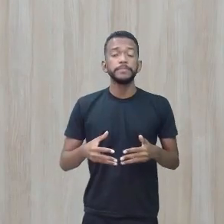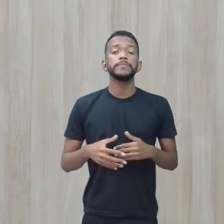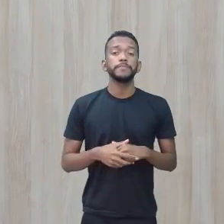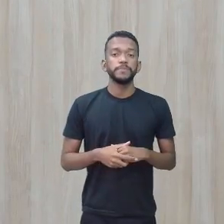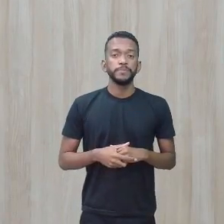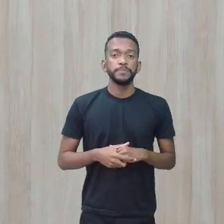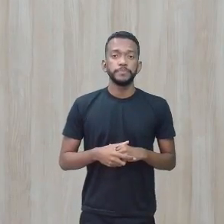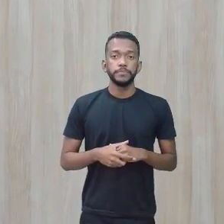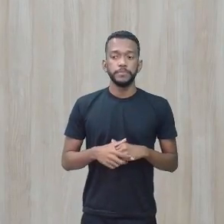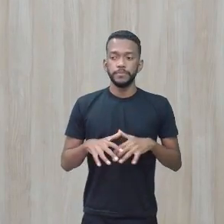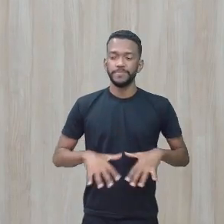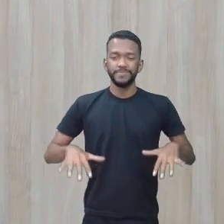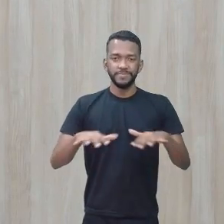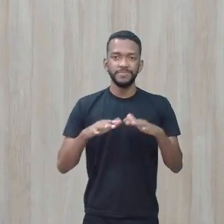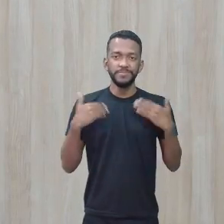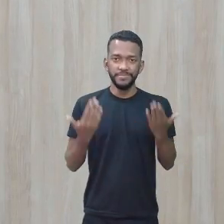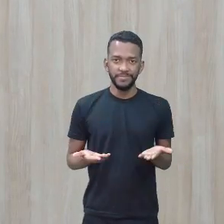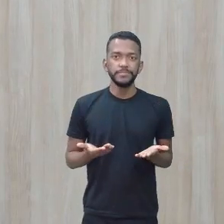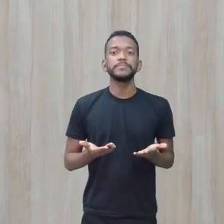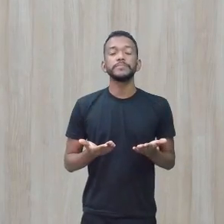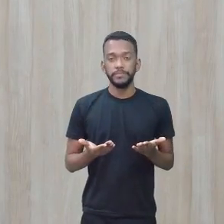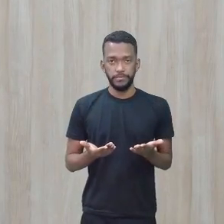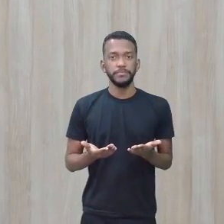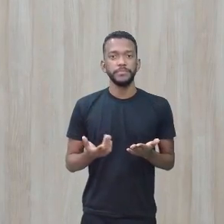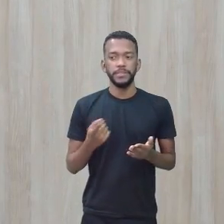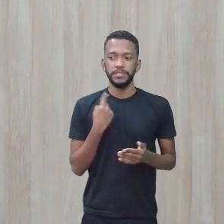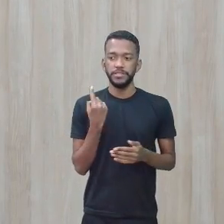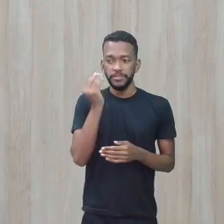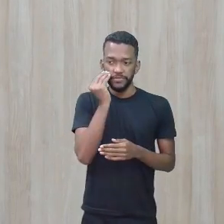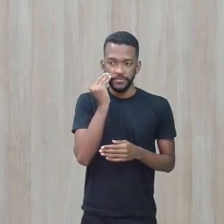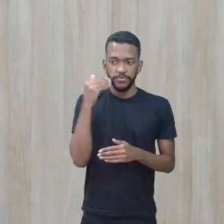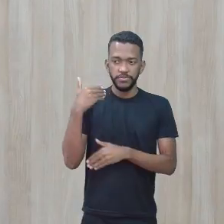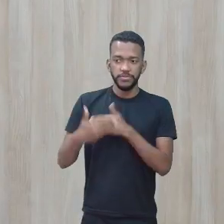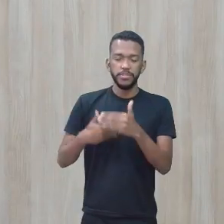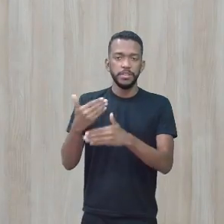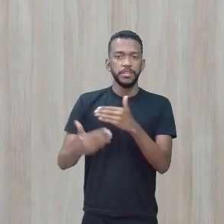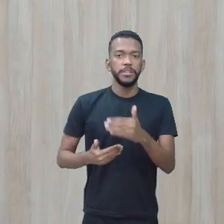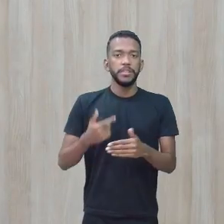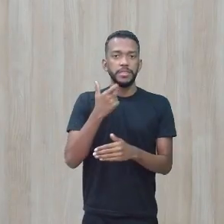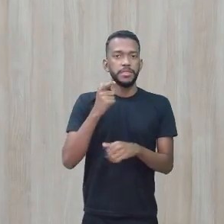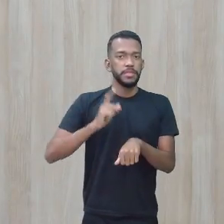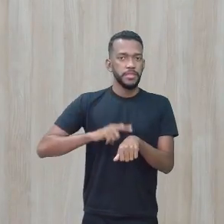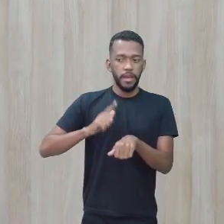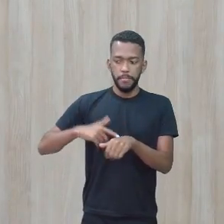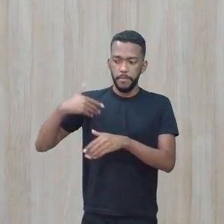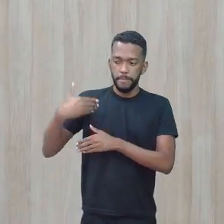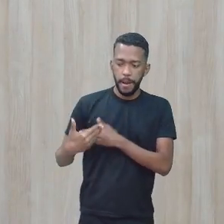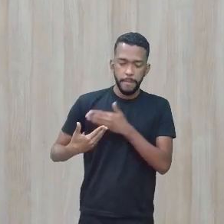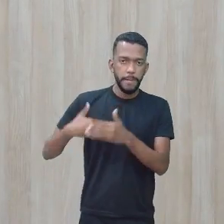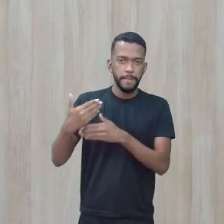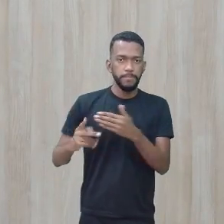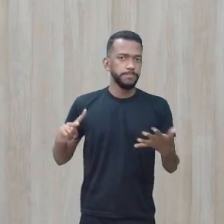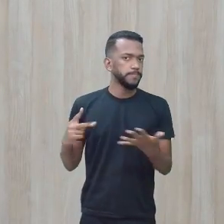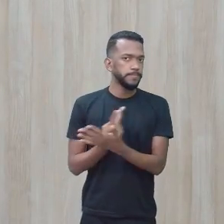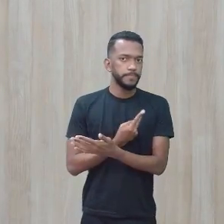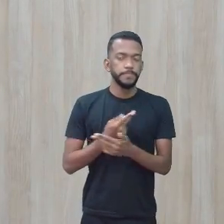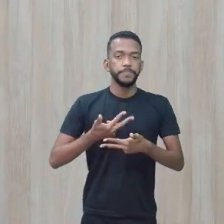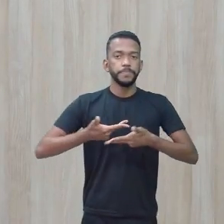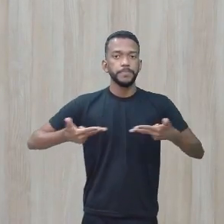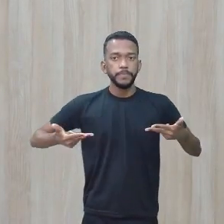ambiente, né? E a gente está vendo que nos últimos tempos a gente está causando várias questões danosas